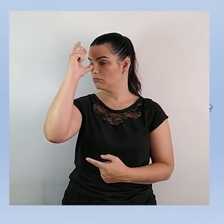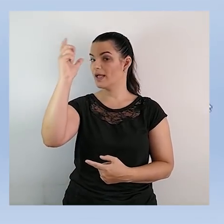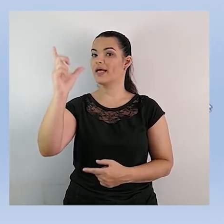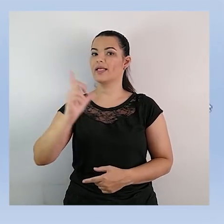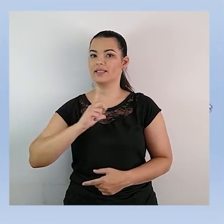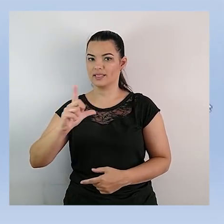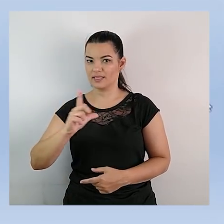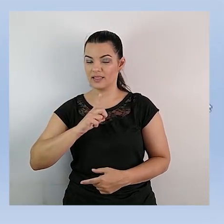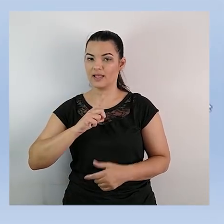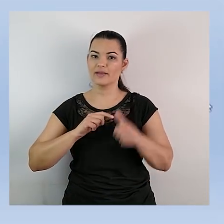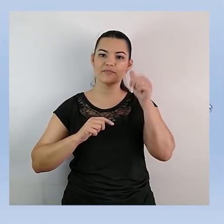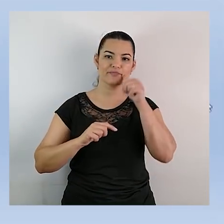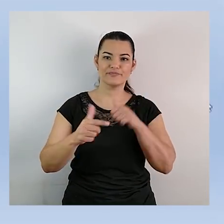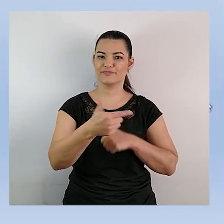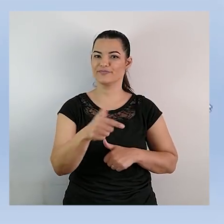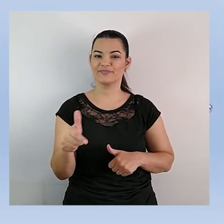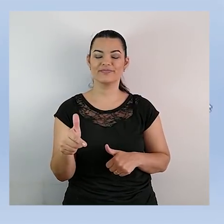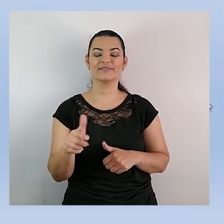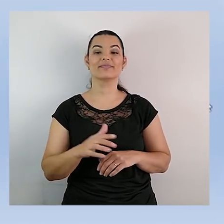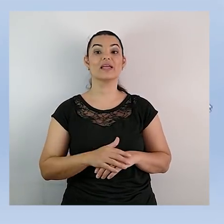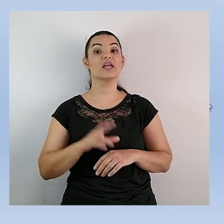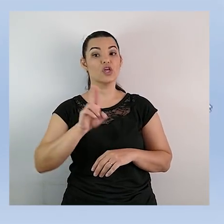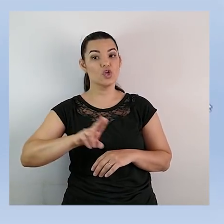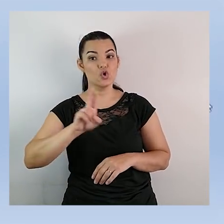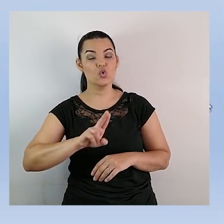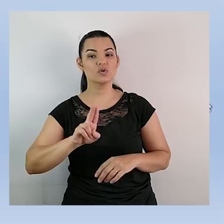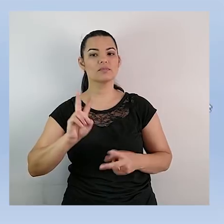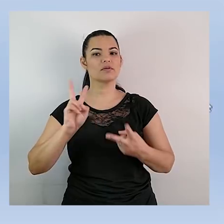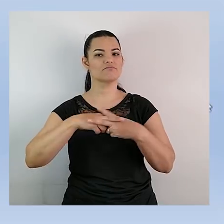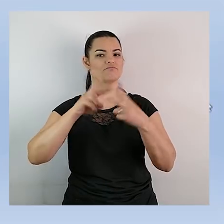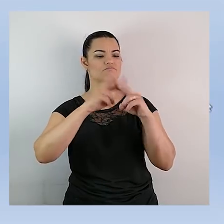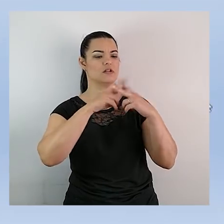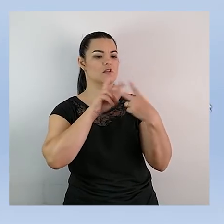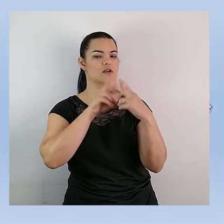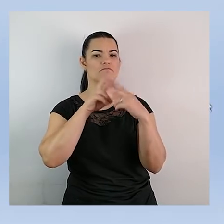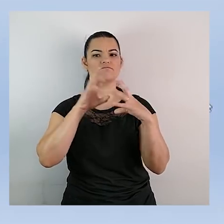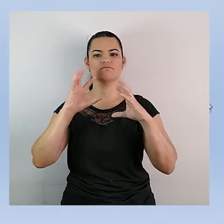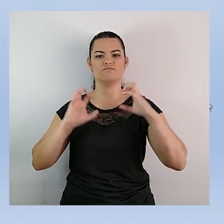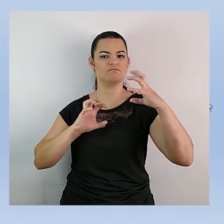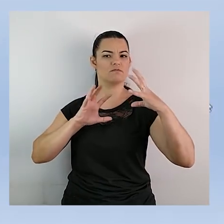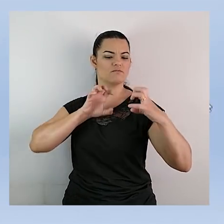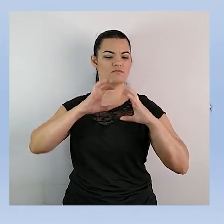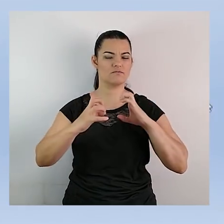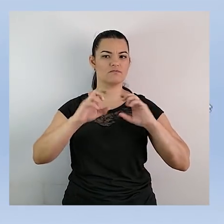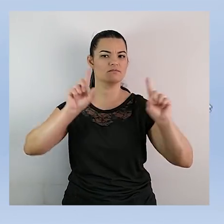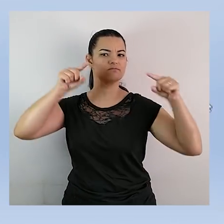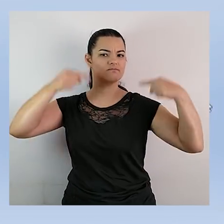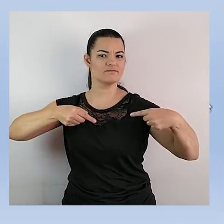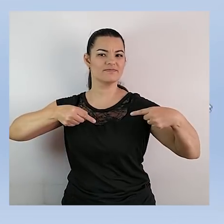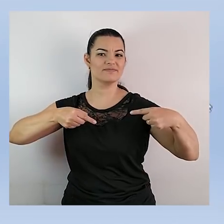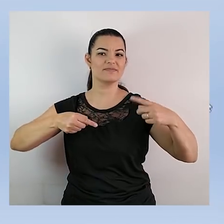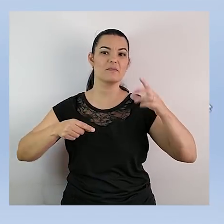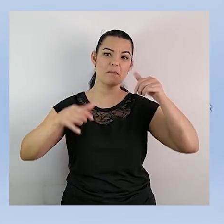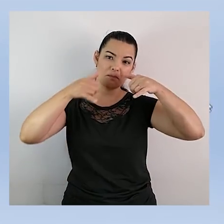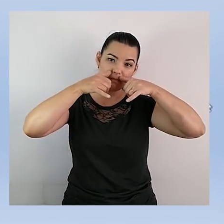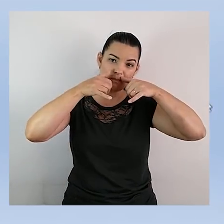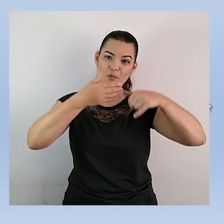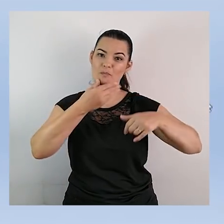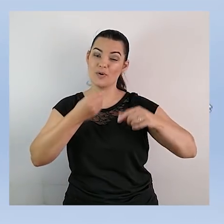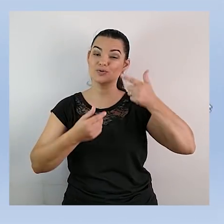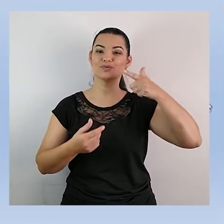os machos que têm aquela pinça grandona, e ele usa aquilo para disputar com outros machos uma